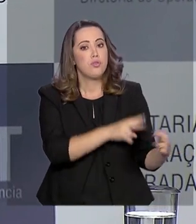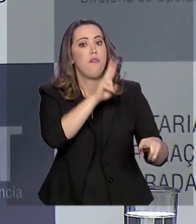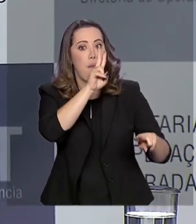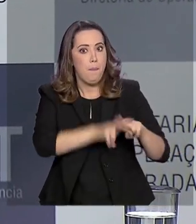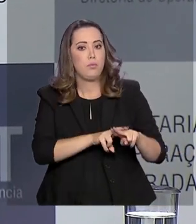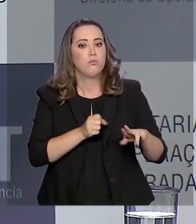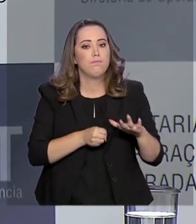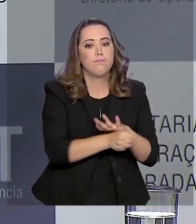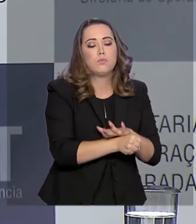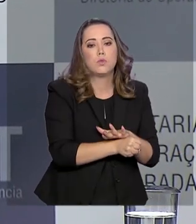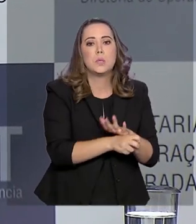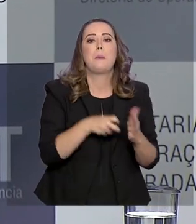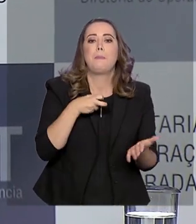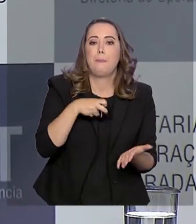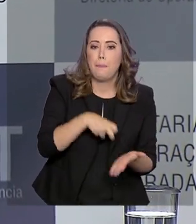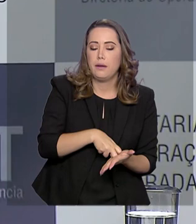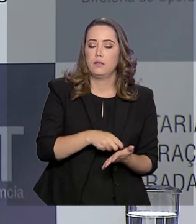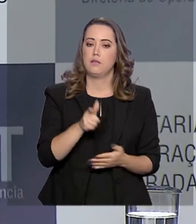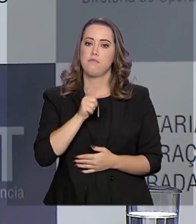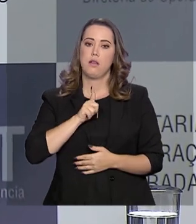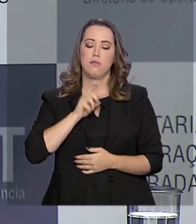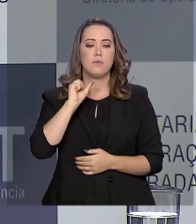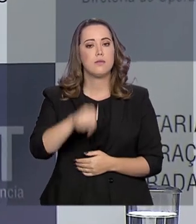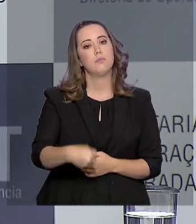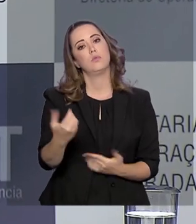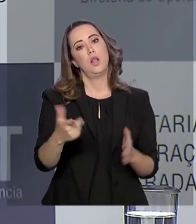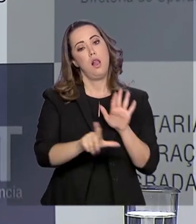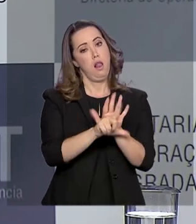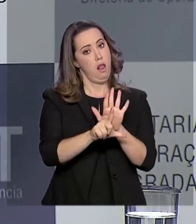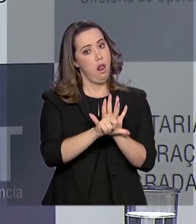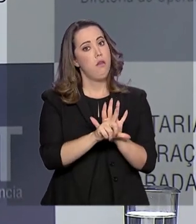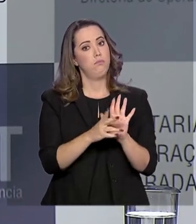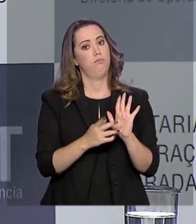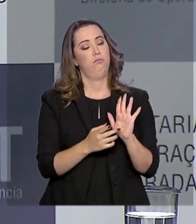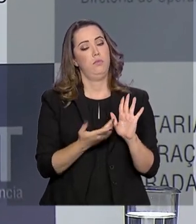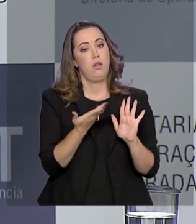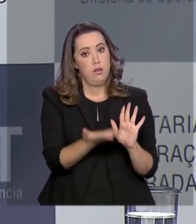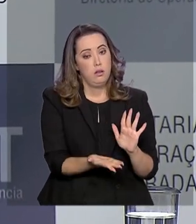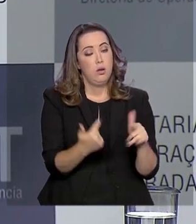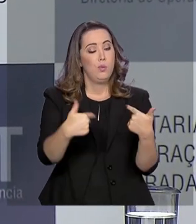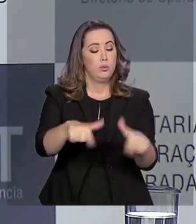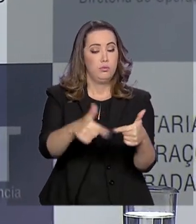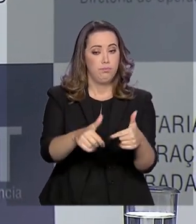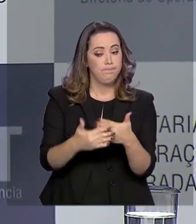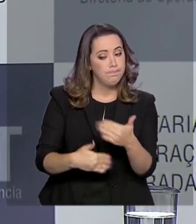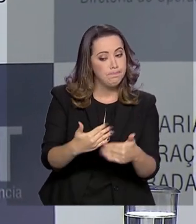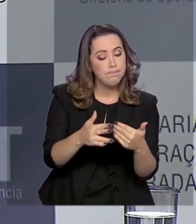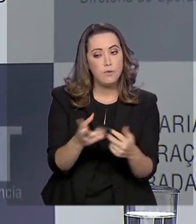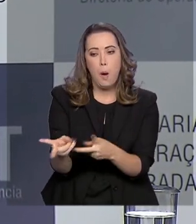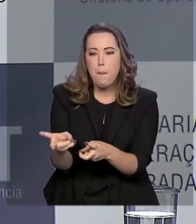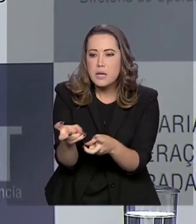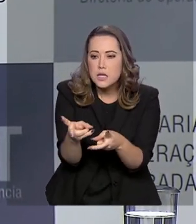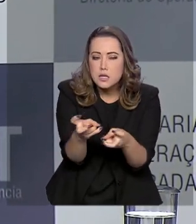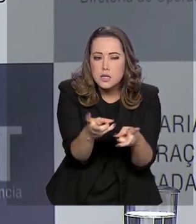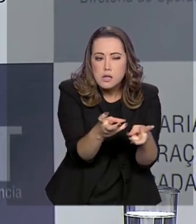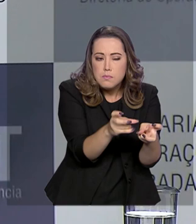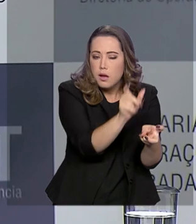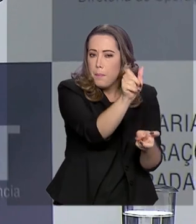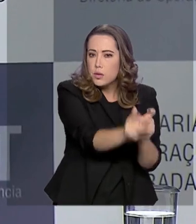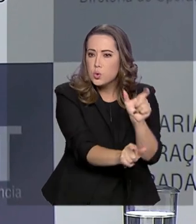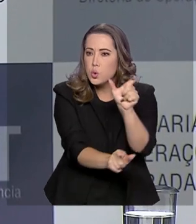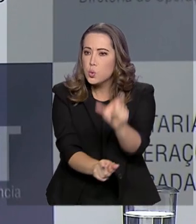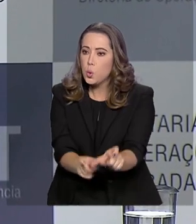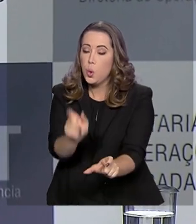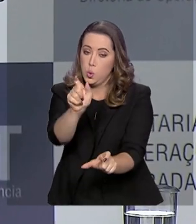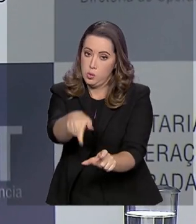crime e é punido severamente pela lei brasileira. E é nesse sentido que a operação caminha, para identificar essas pessoas que estão